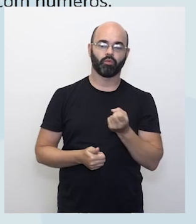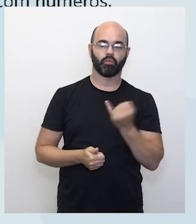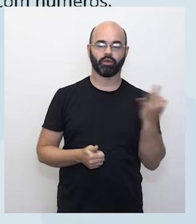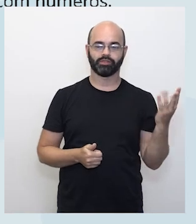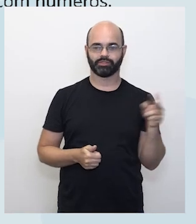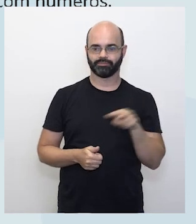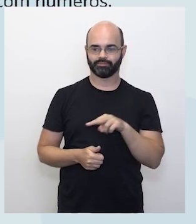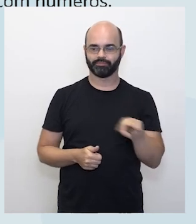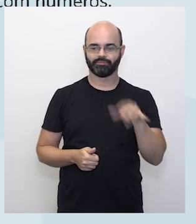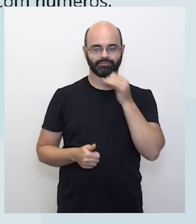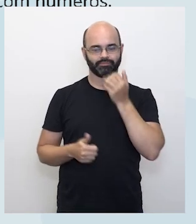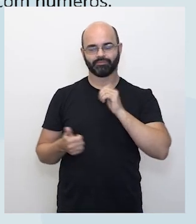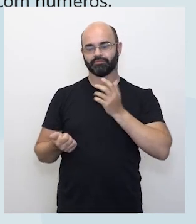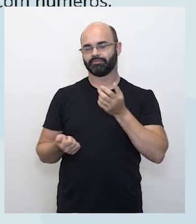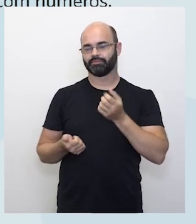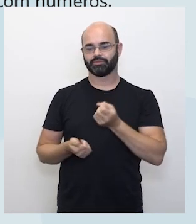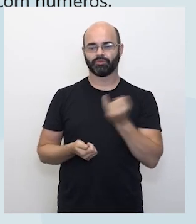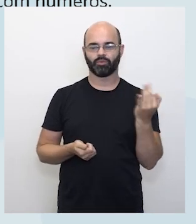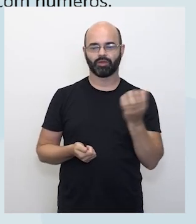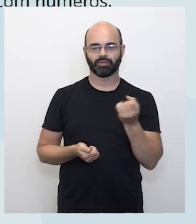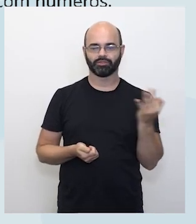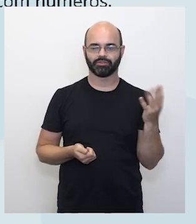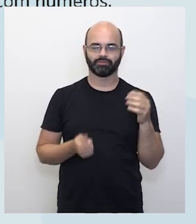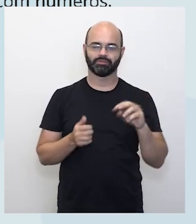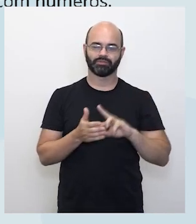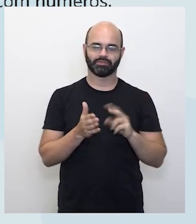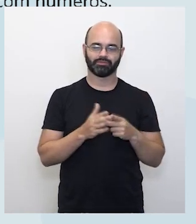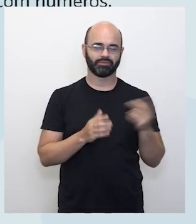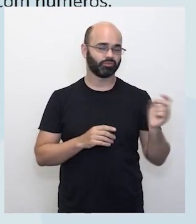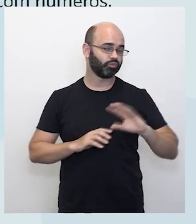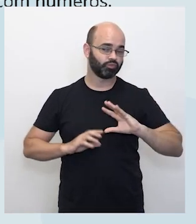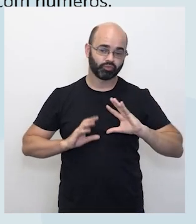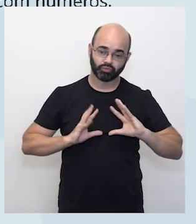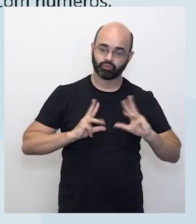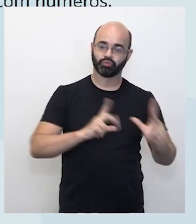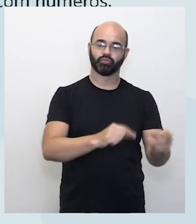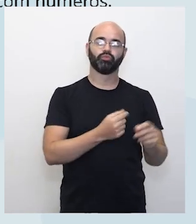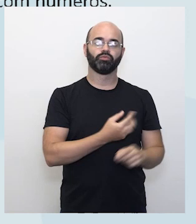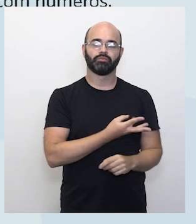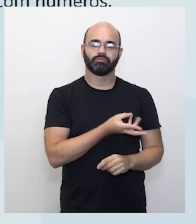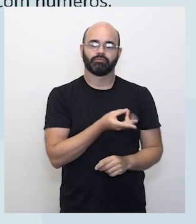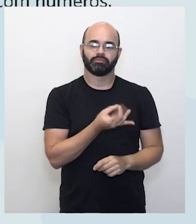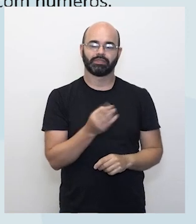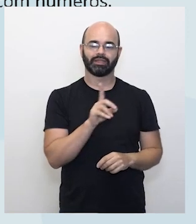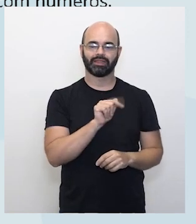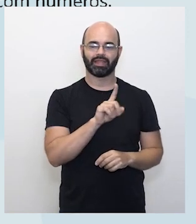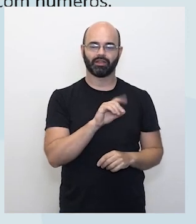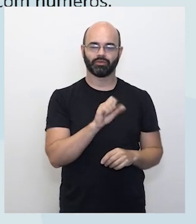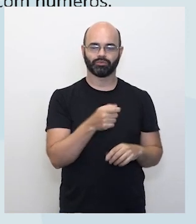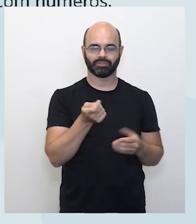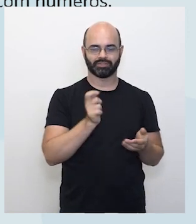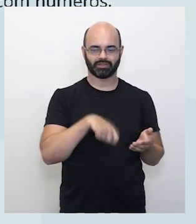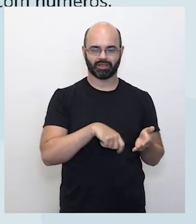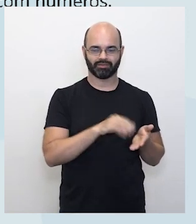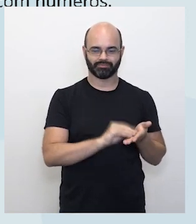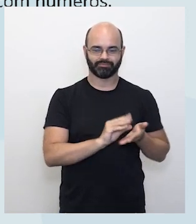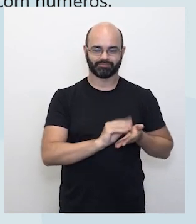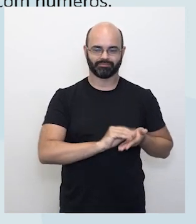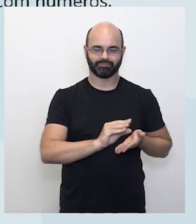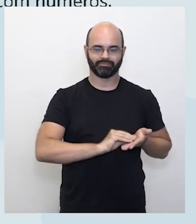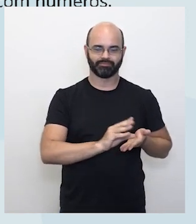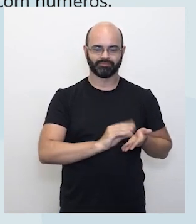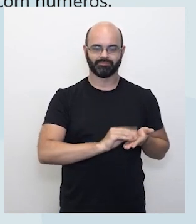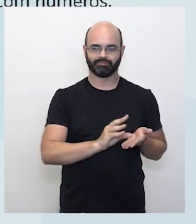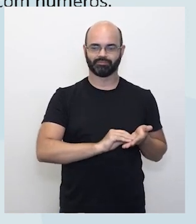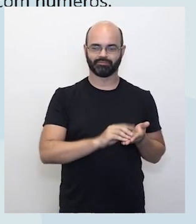as pesquisas quantitativas, que é quando uma pesquisa analisa tudo que pode ser quantificado com base em dados, tá? Então para que esses dados façam sentido,